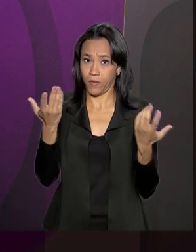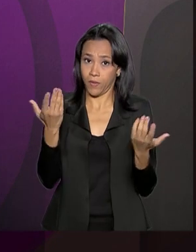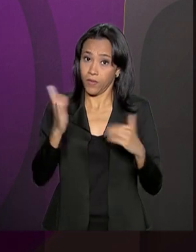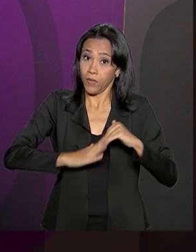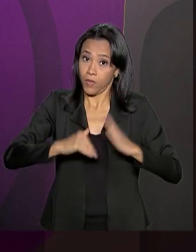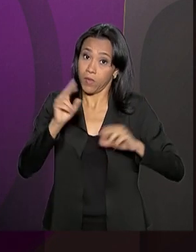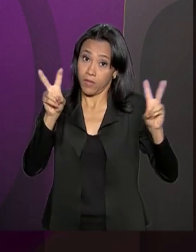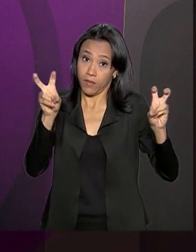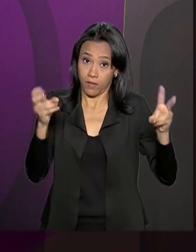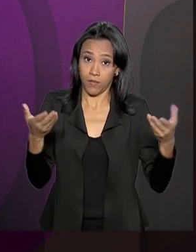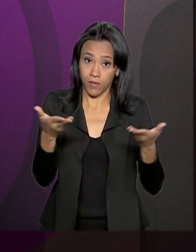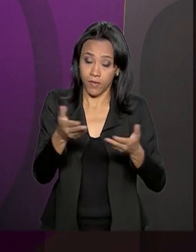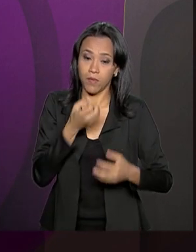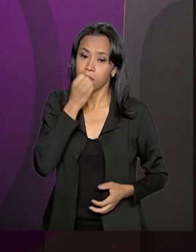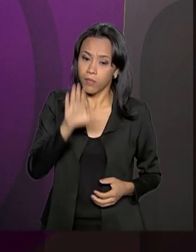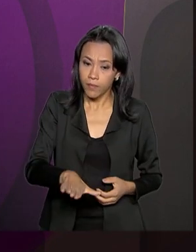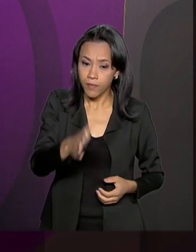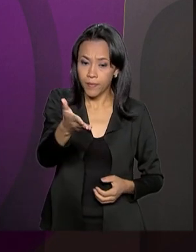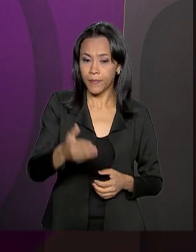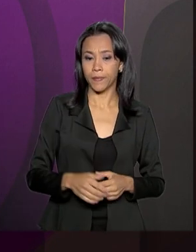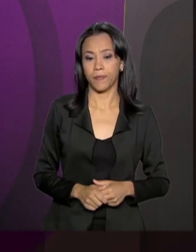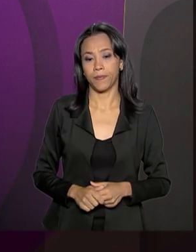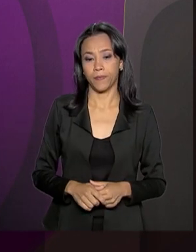assunto boa tarde luciana